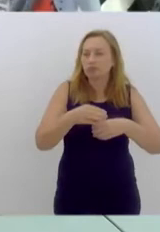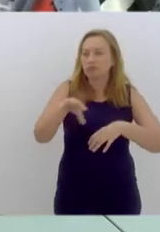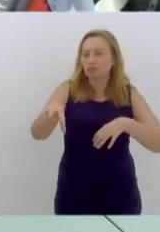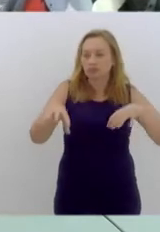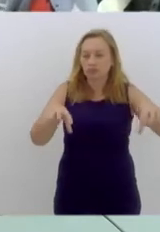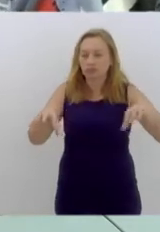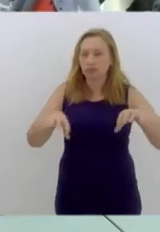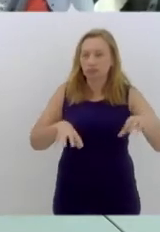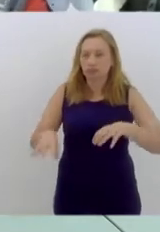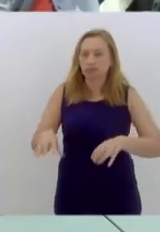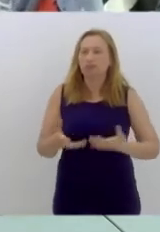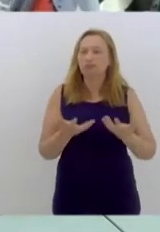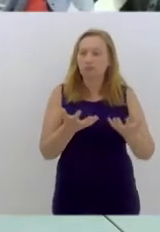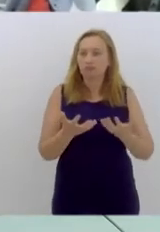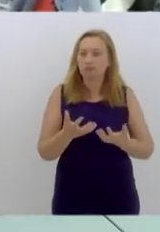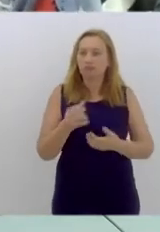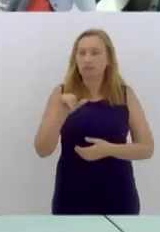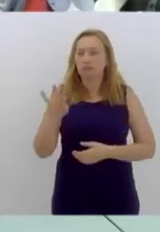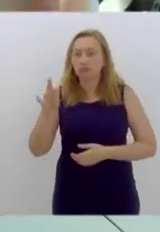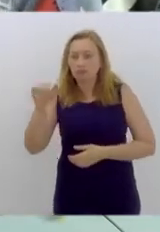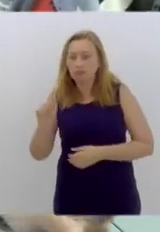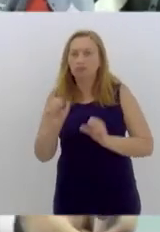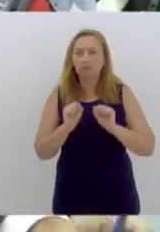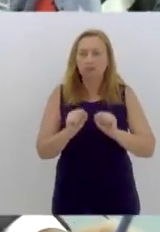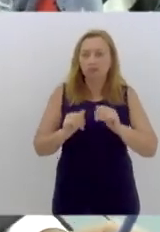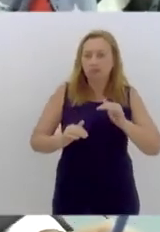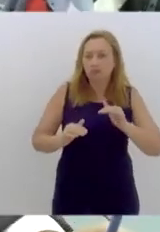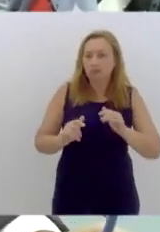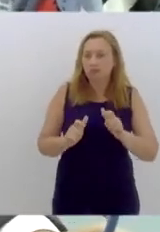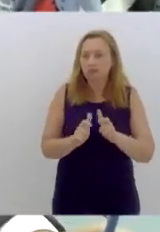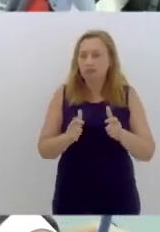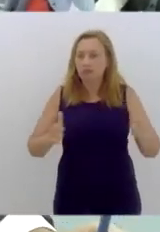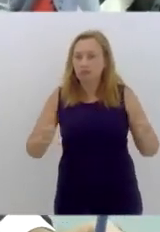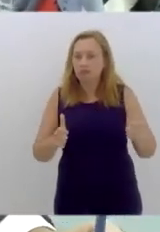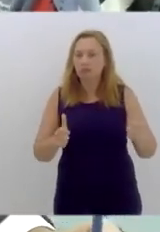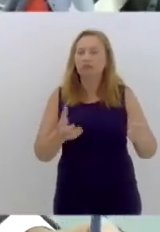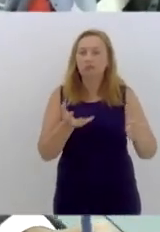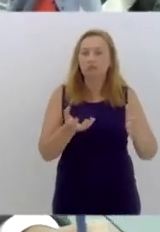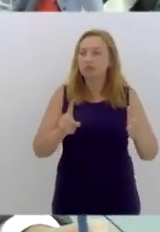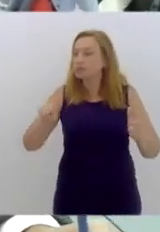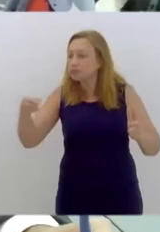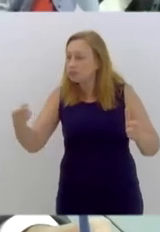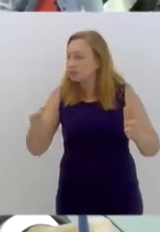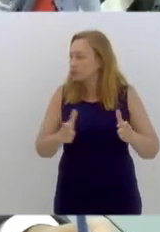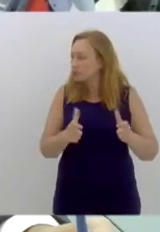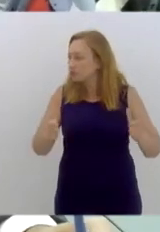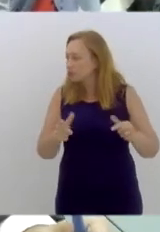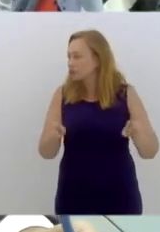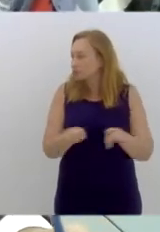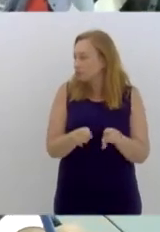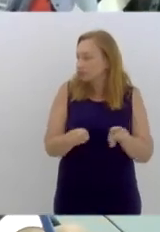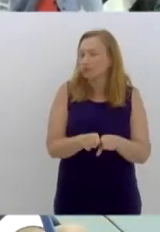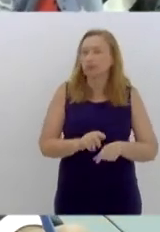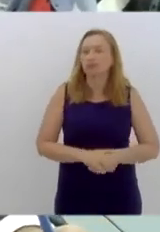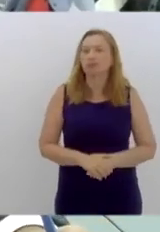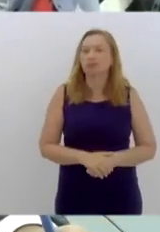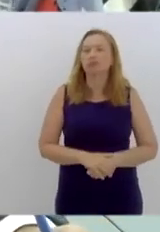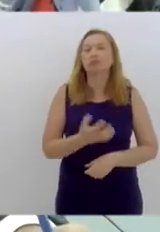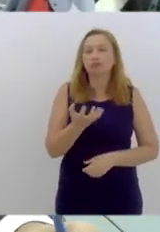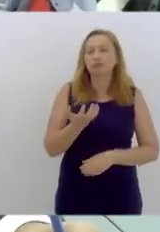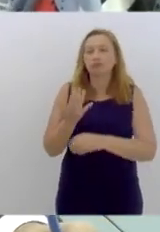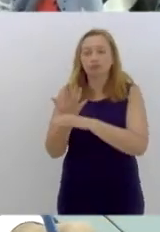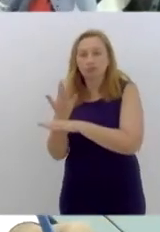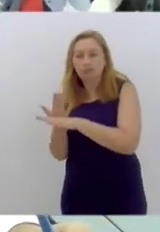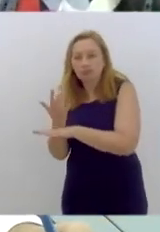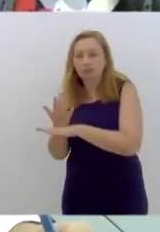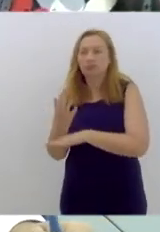quer que Miracema possa crescer, mas a gente também quer que Areal possa crescer. A gente também quer que São Gonçalo possa crescer. A gente também quer que Caxias,